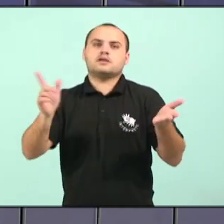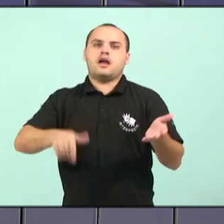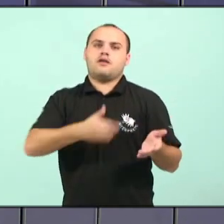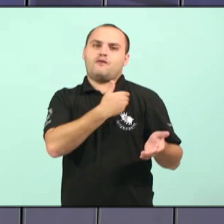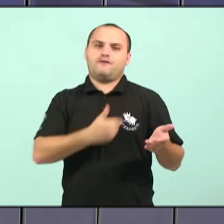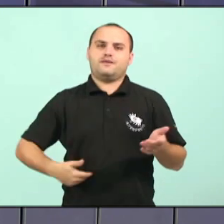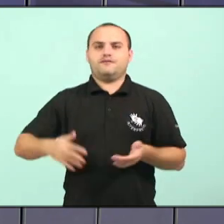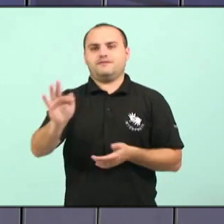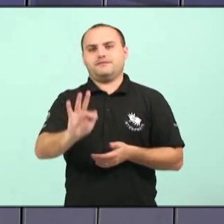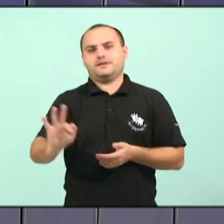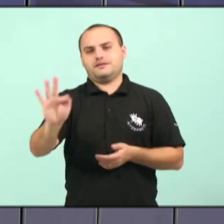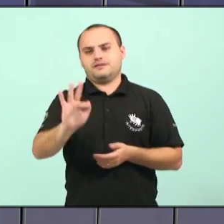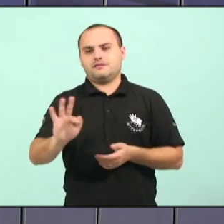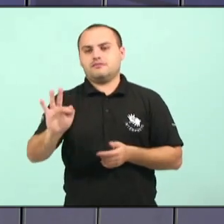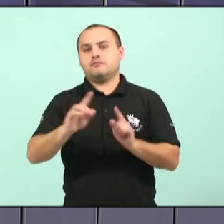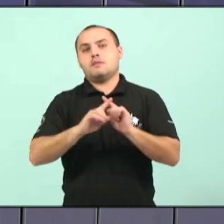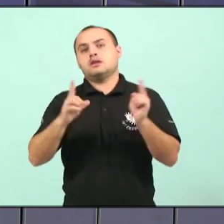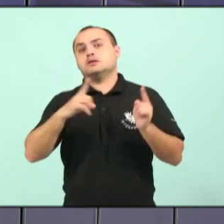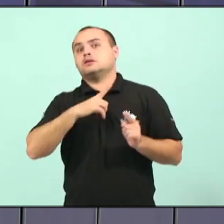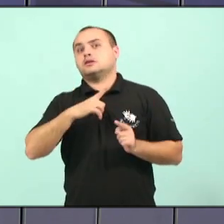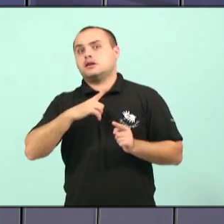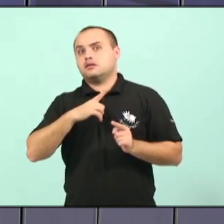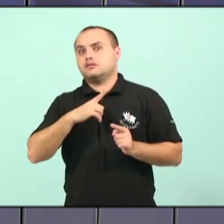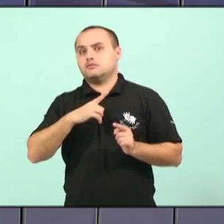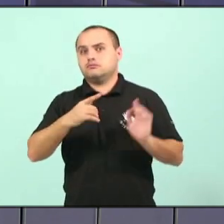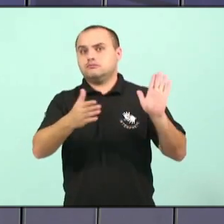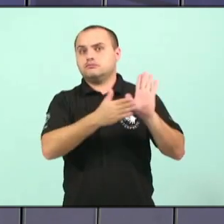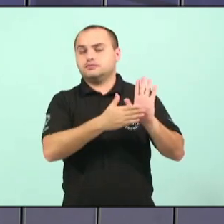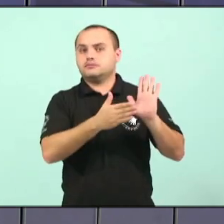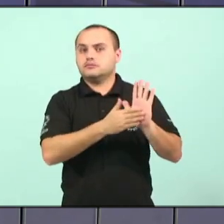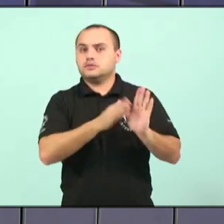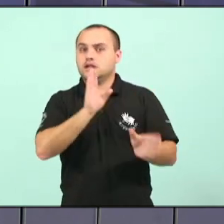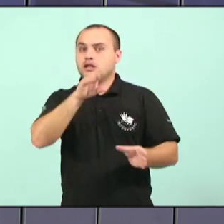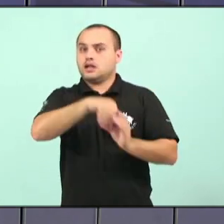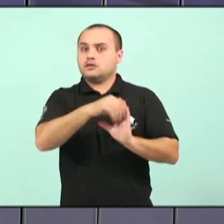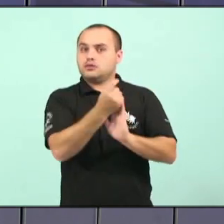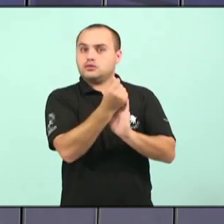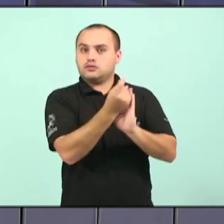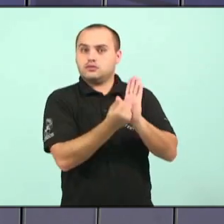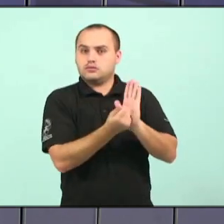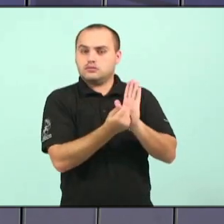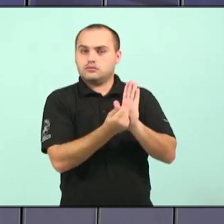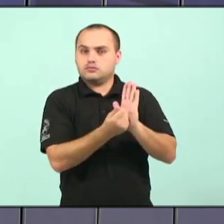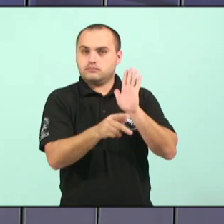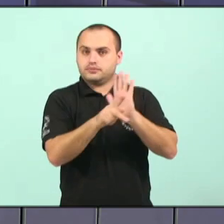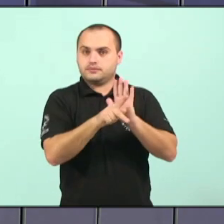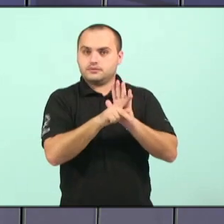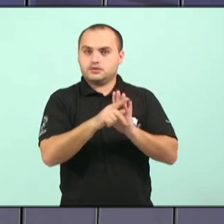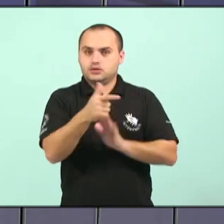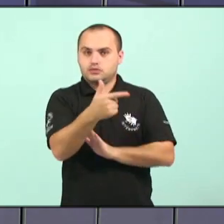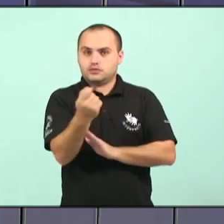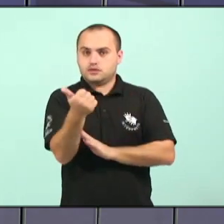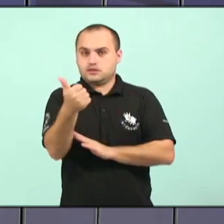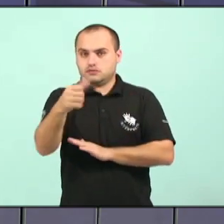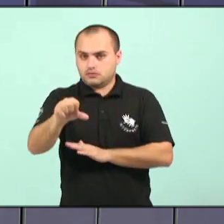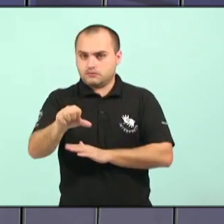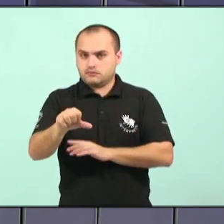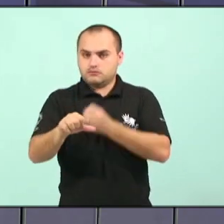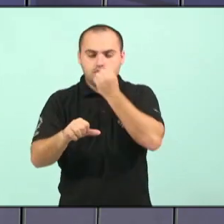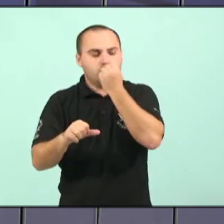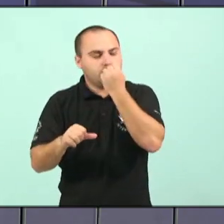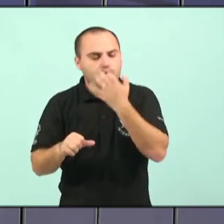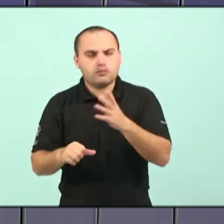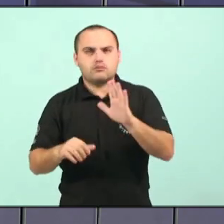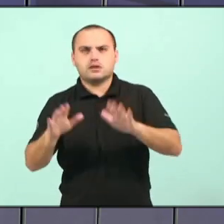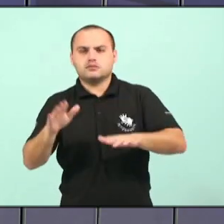existe a promessa, né? Ela entrou dentro do orçamento do governo federal para 2019, isso é muito bom, cerca de